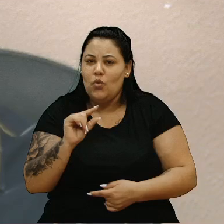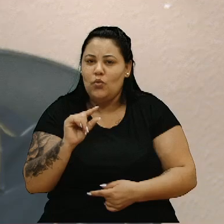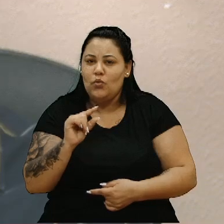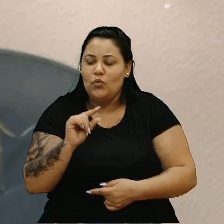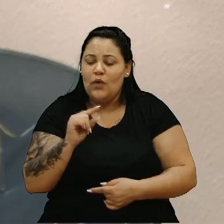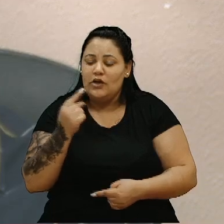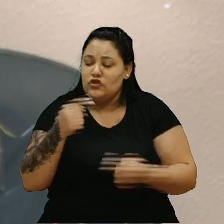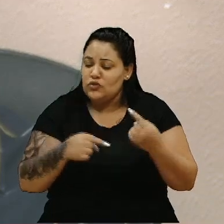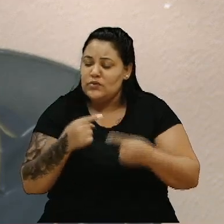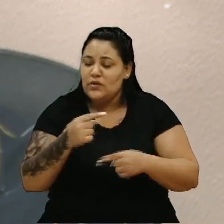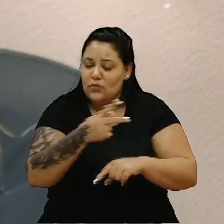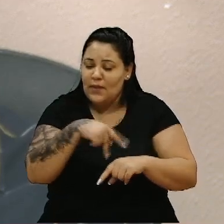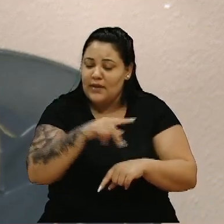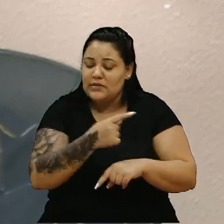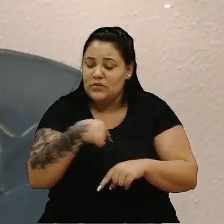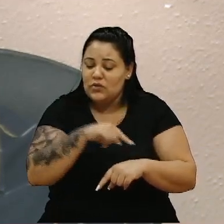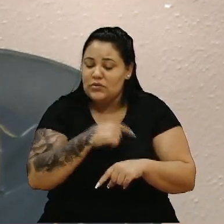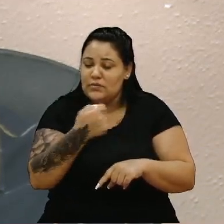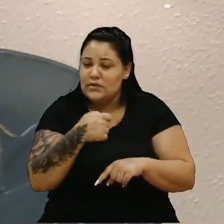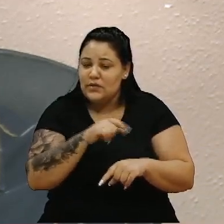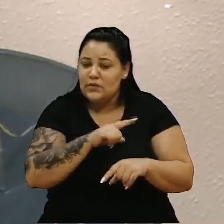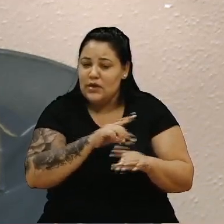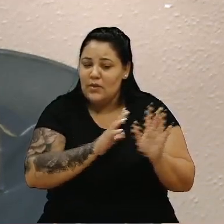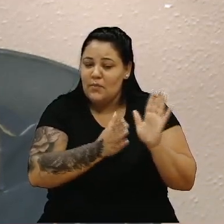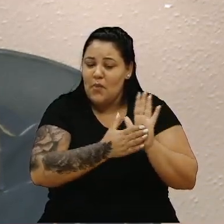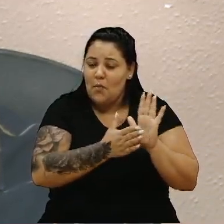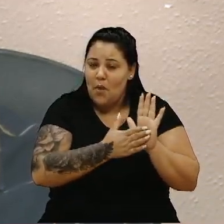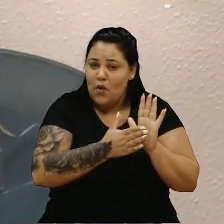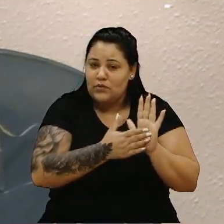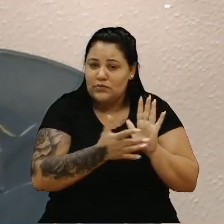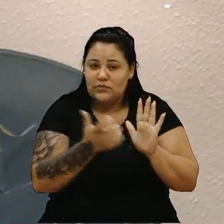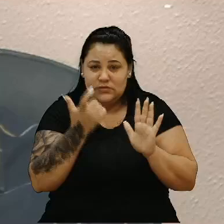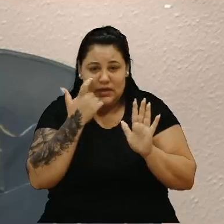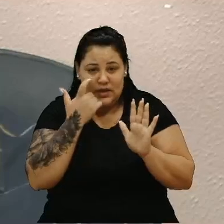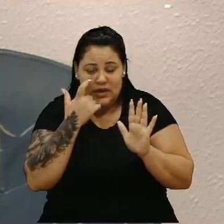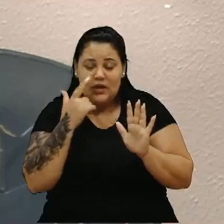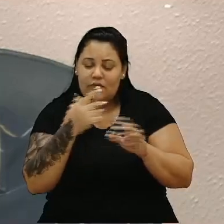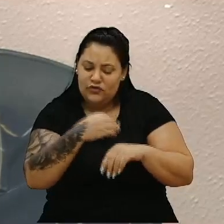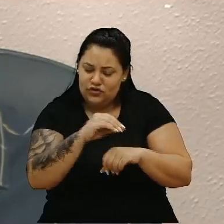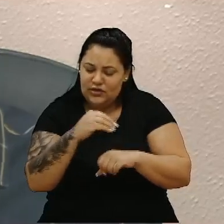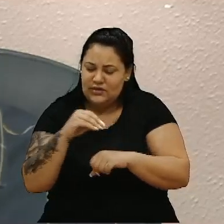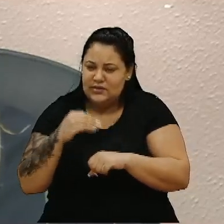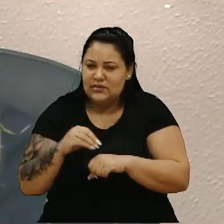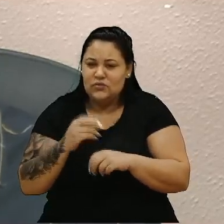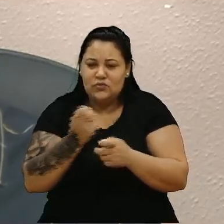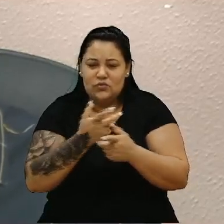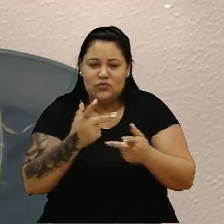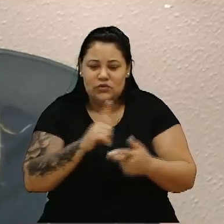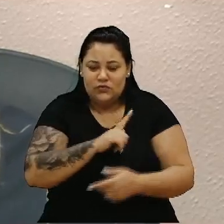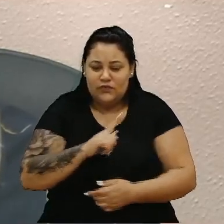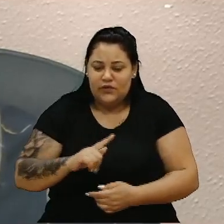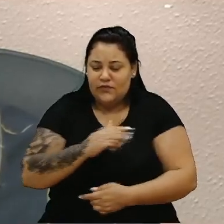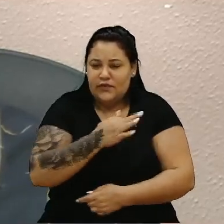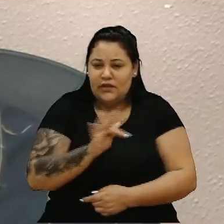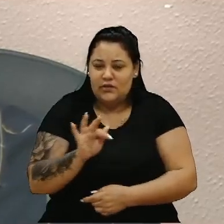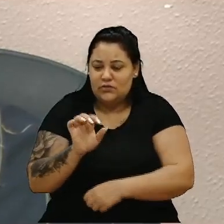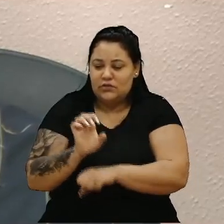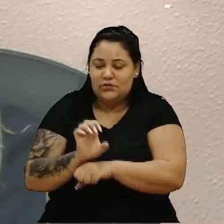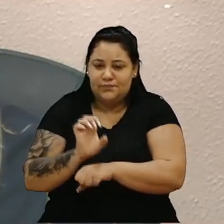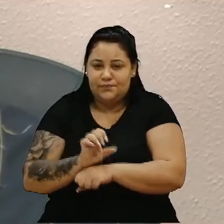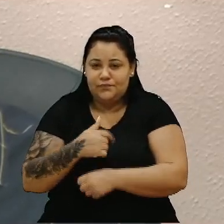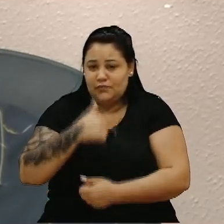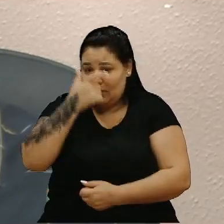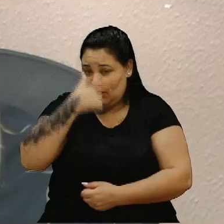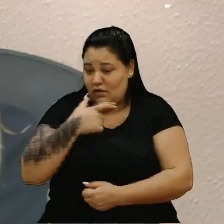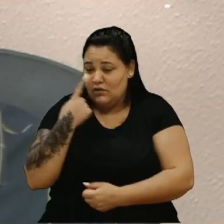precisamos ter propostas, tanto aqui. Vejo que muitos colegas propõem, né, medidas para o governo federal, para o governo estadual. Acho que seria interessante a gente propor